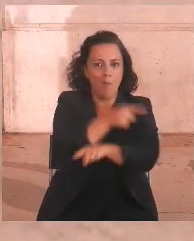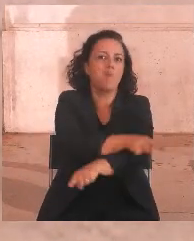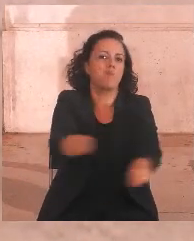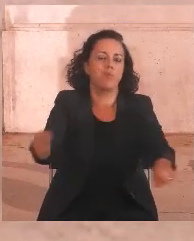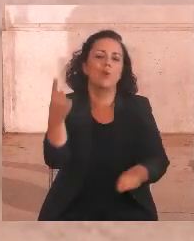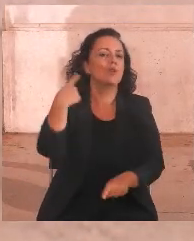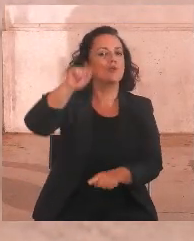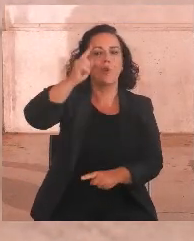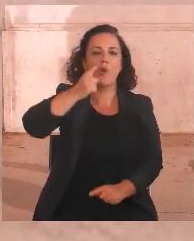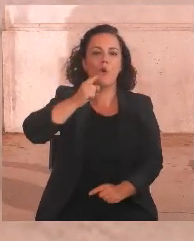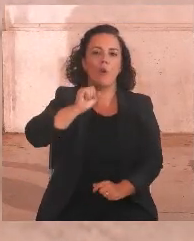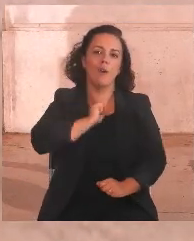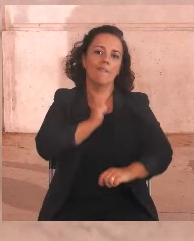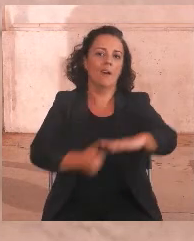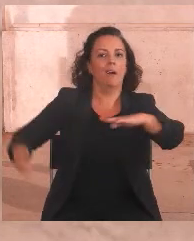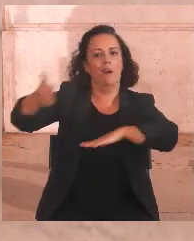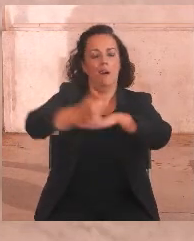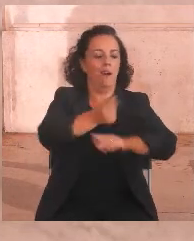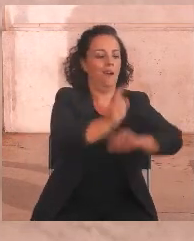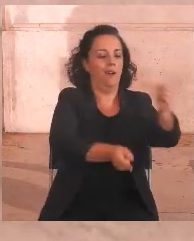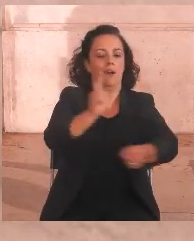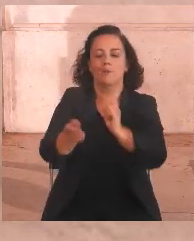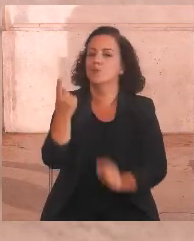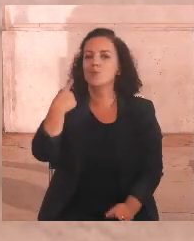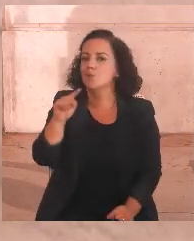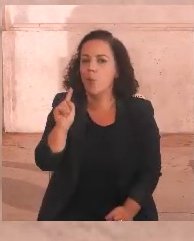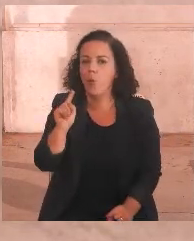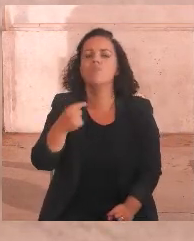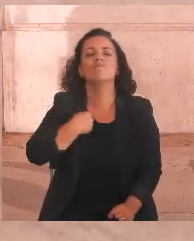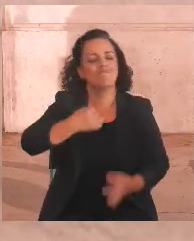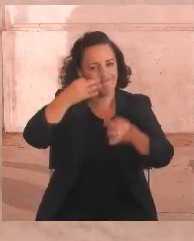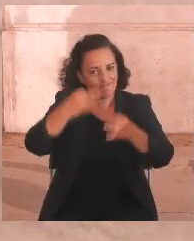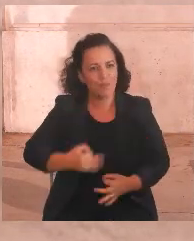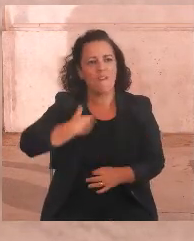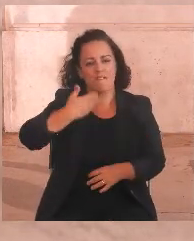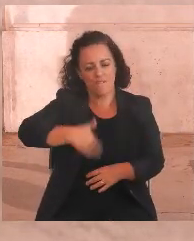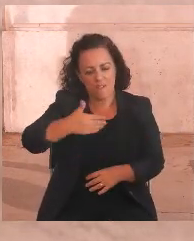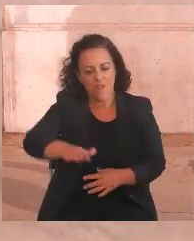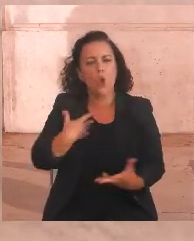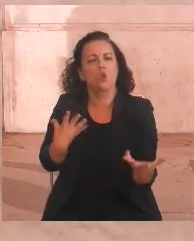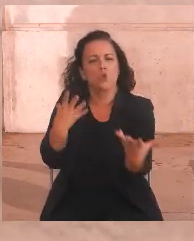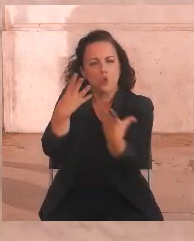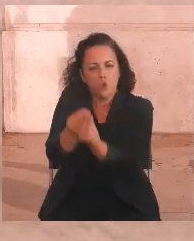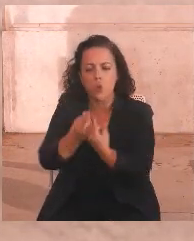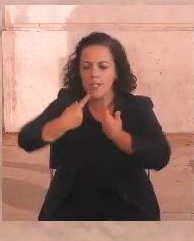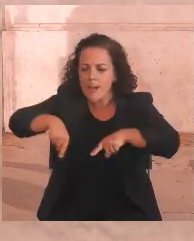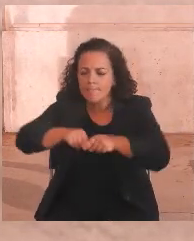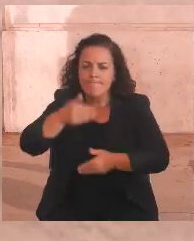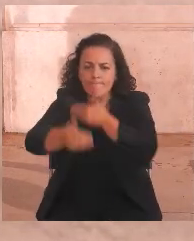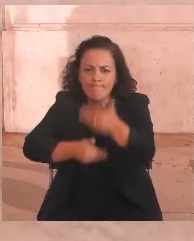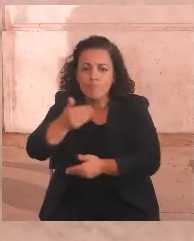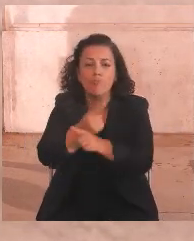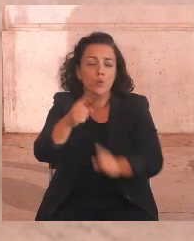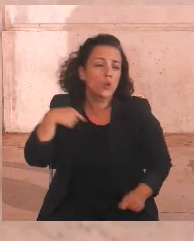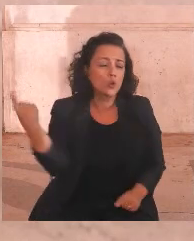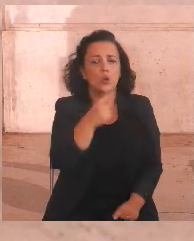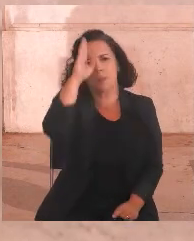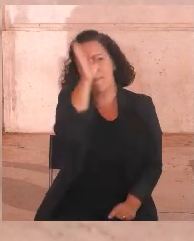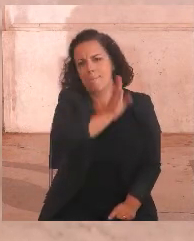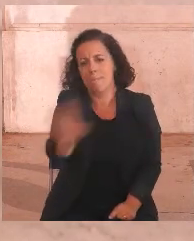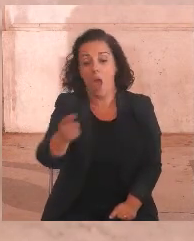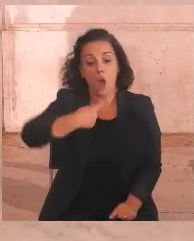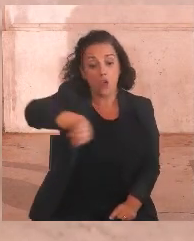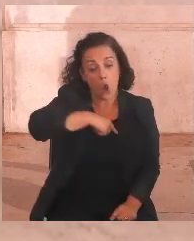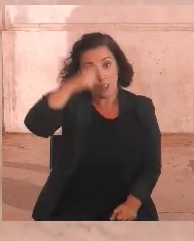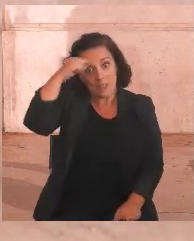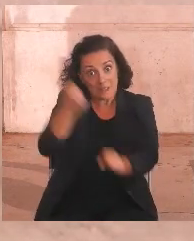isso que vos ouvir e que vou revisitar práticas que os vamos fazer em conjunto, porque todos sabemos que nós trabalhamos para